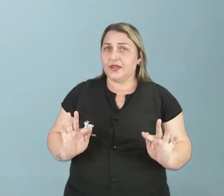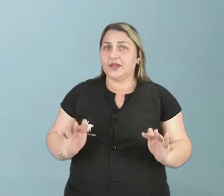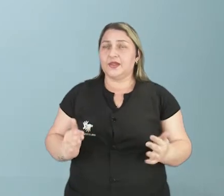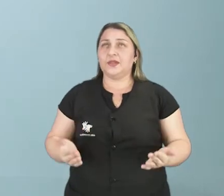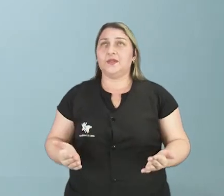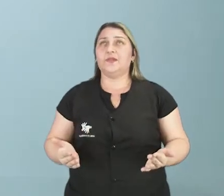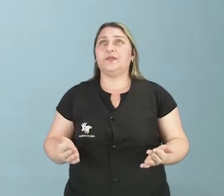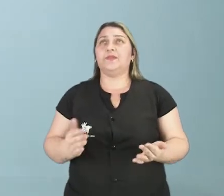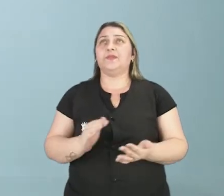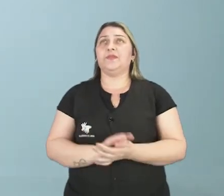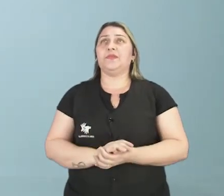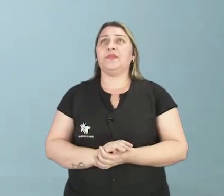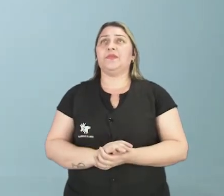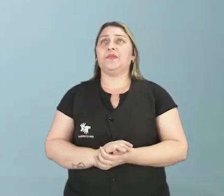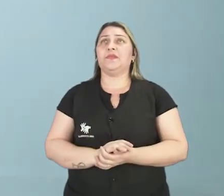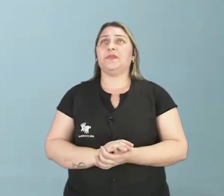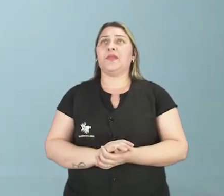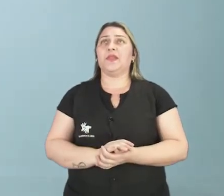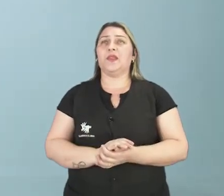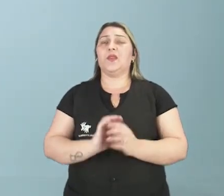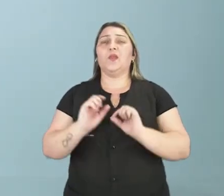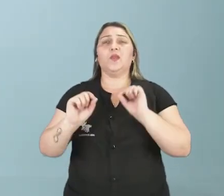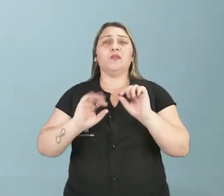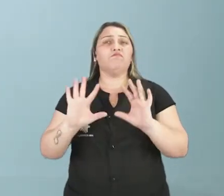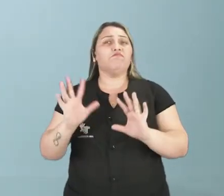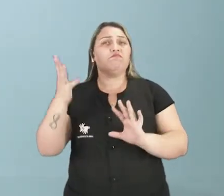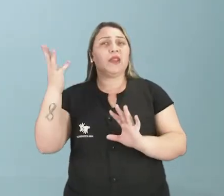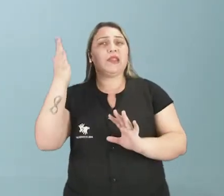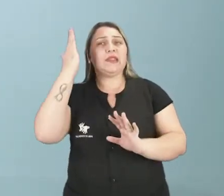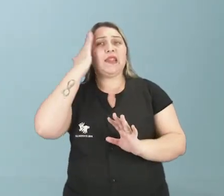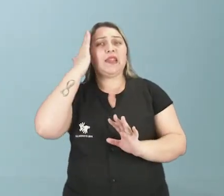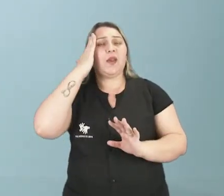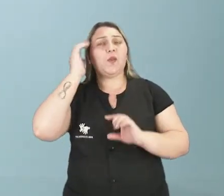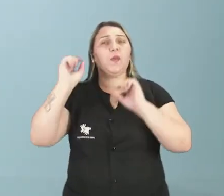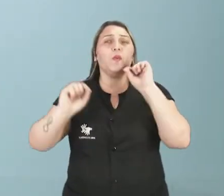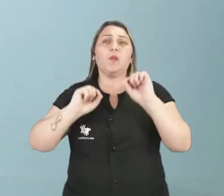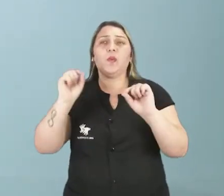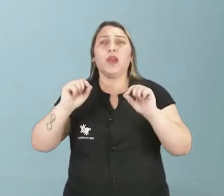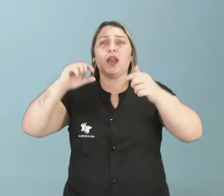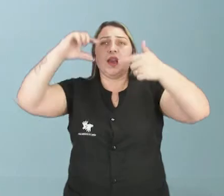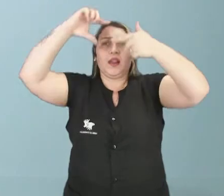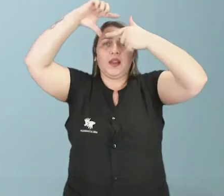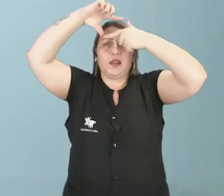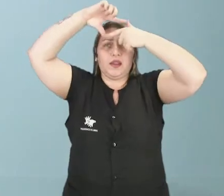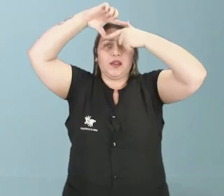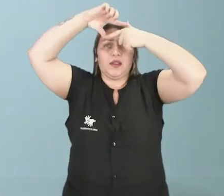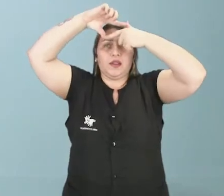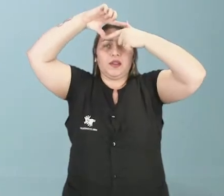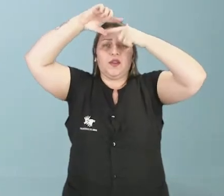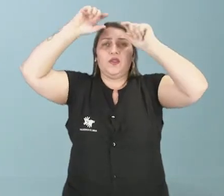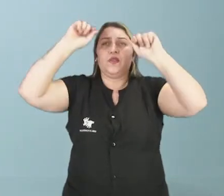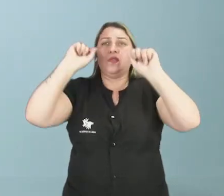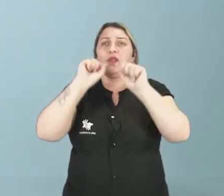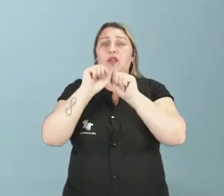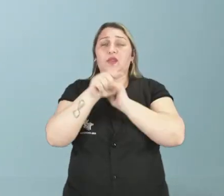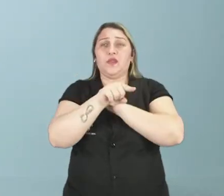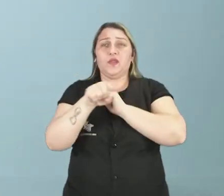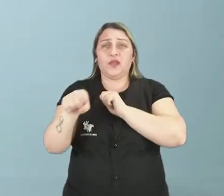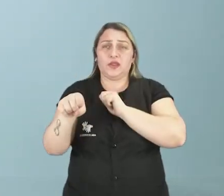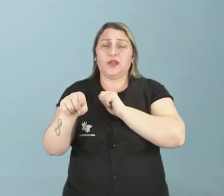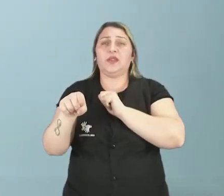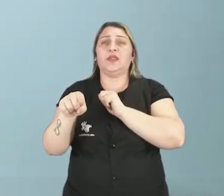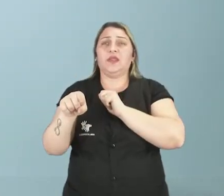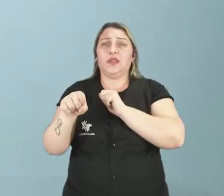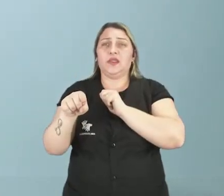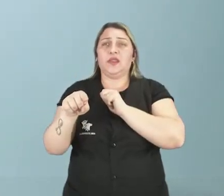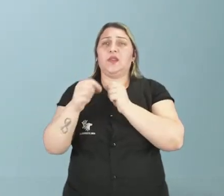aí, a grande sacada nisso tudo é entender que a alienação, ela faz com que você, às